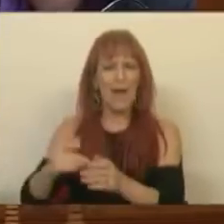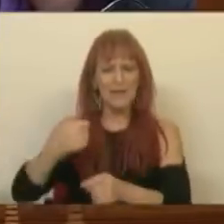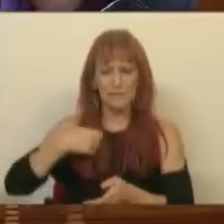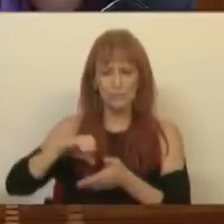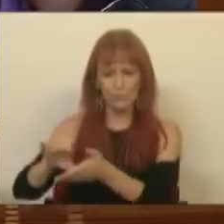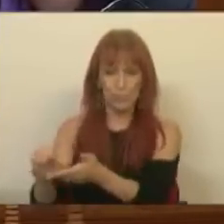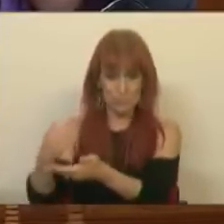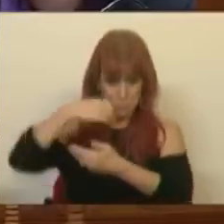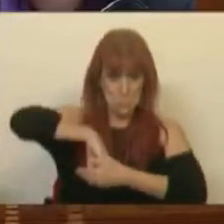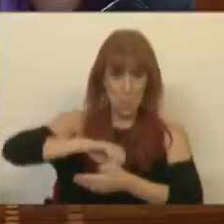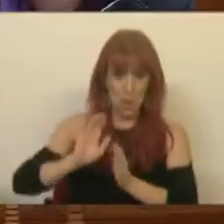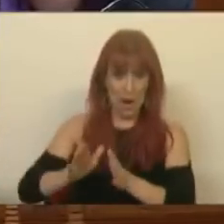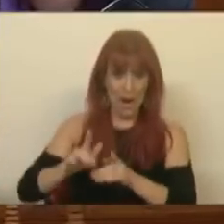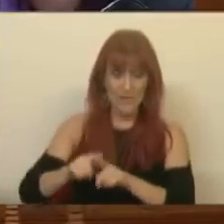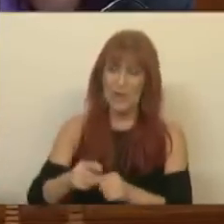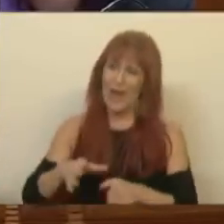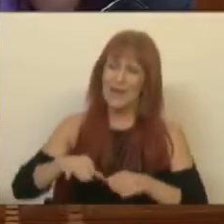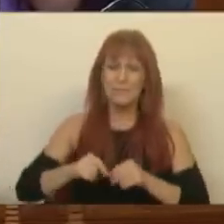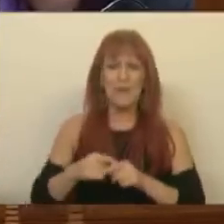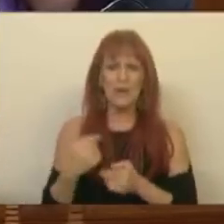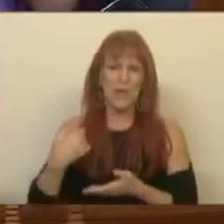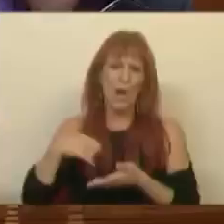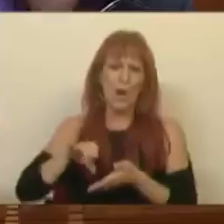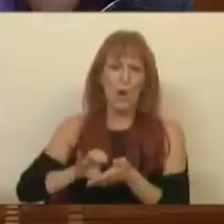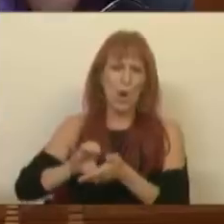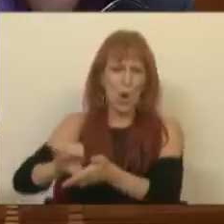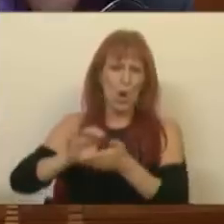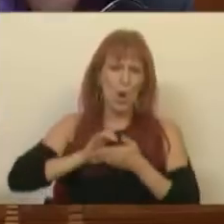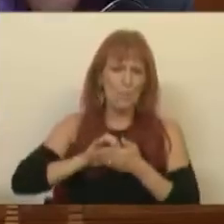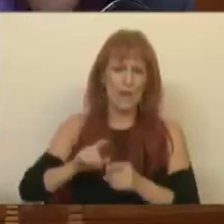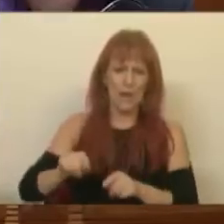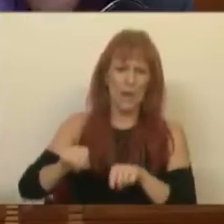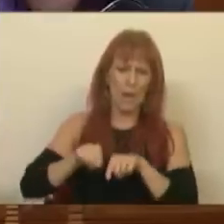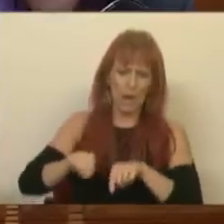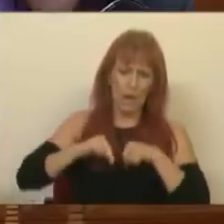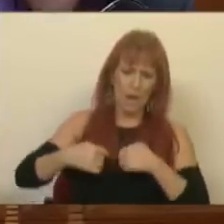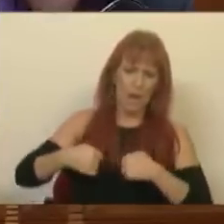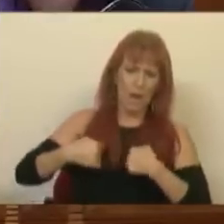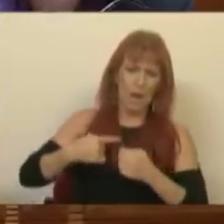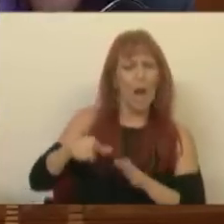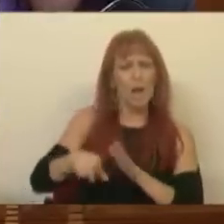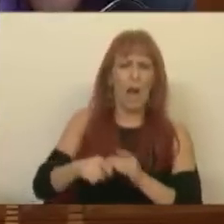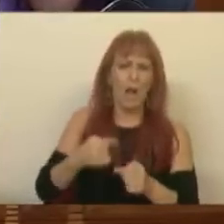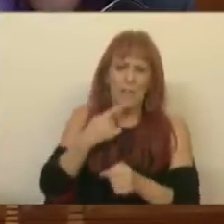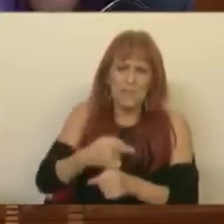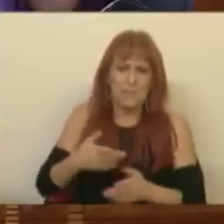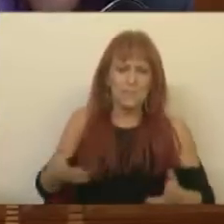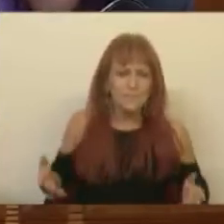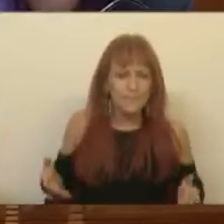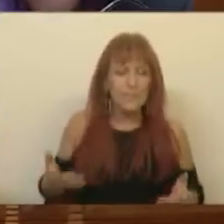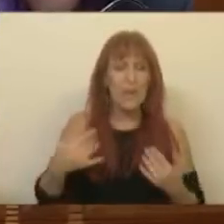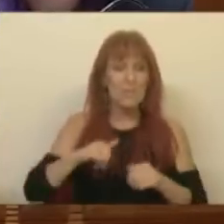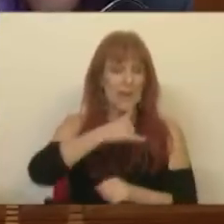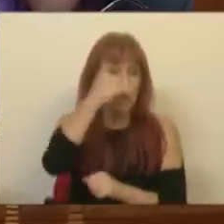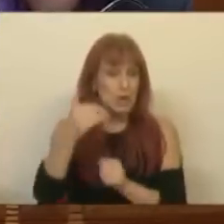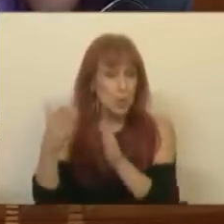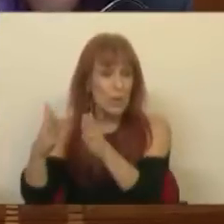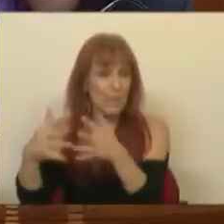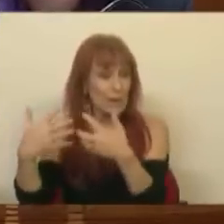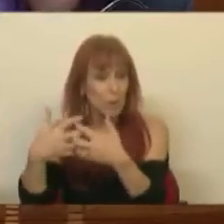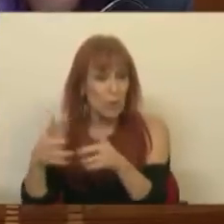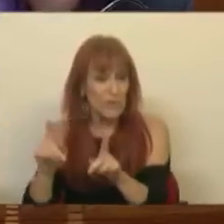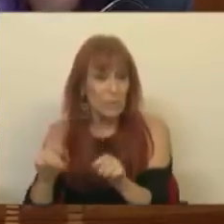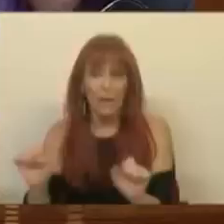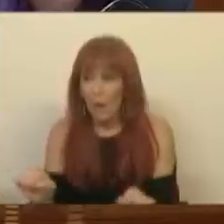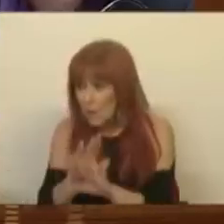indenização que tinha recebido admitindo que a indenização a receber legalmente mas a segunda parte não tem dúvidas